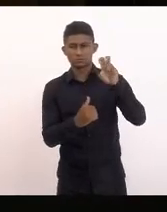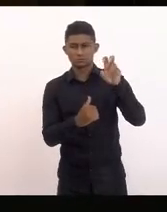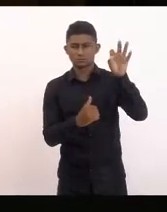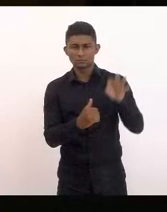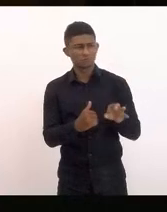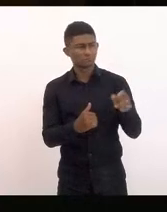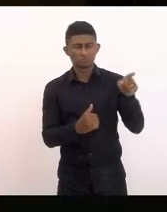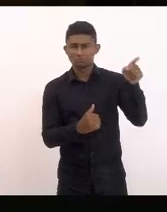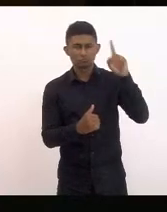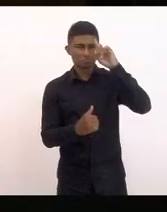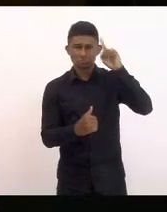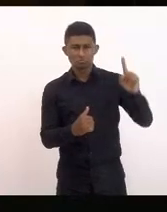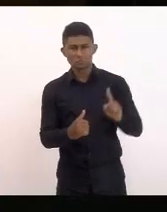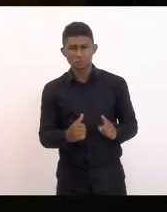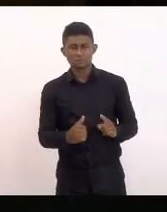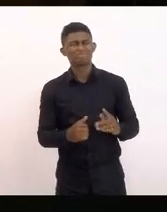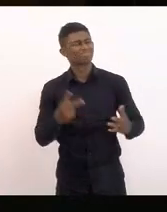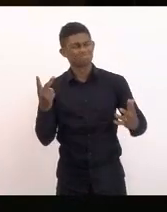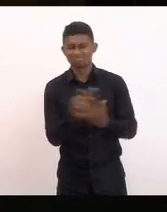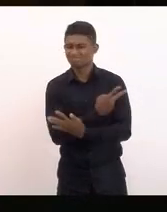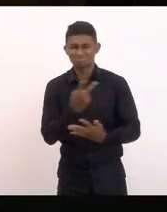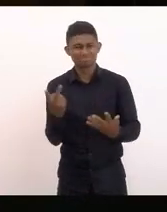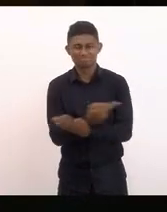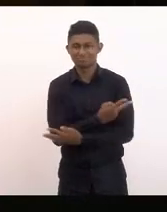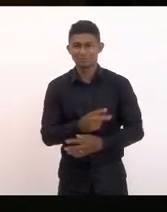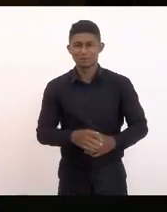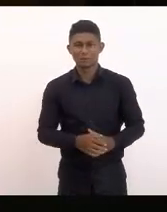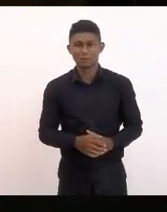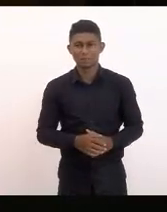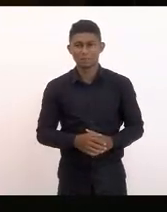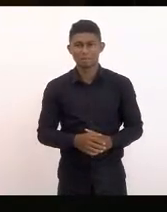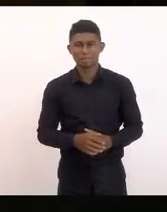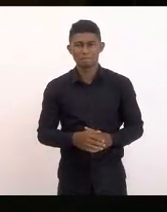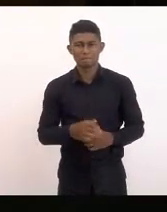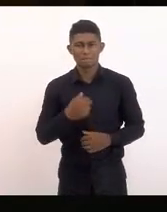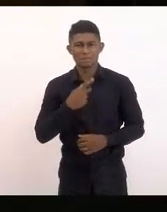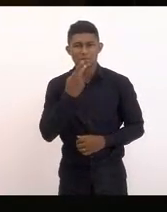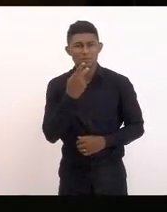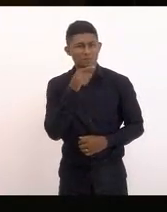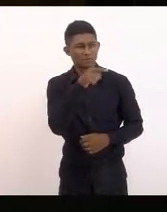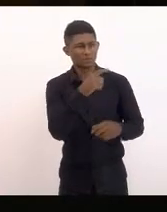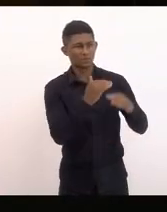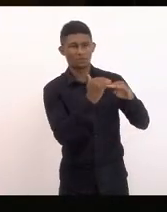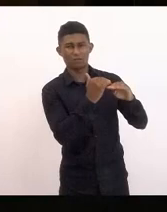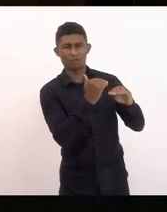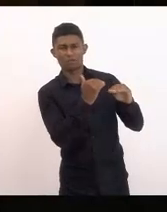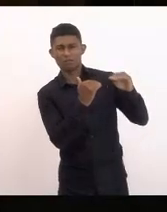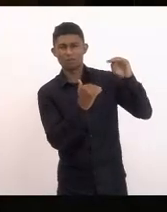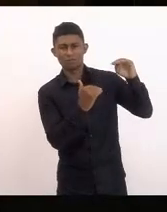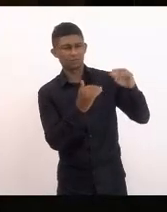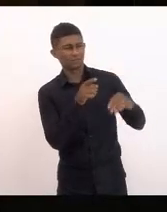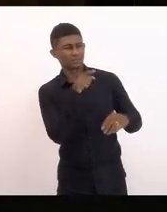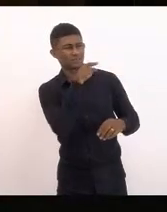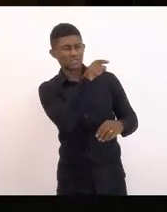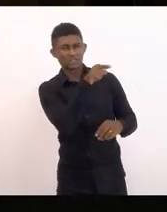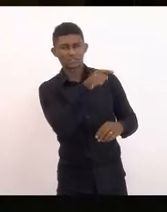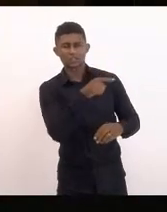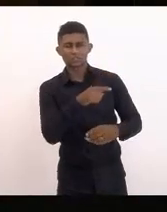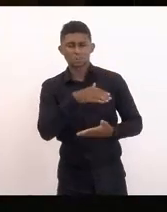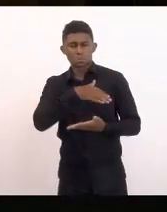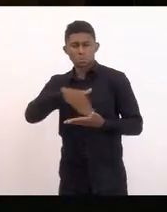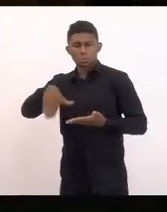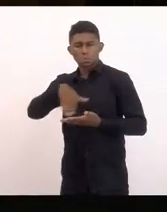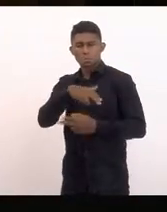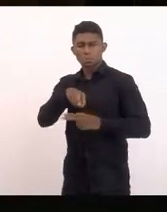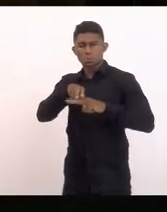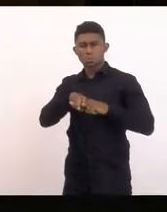95%. Isso aí é um erro que não existe, porque eu não preciso falar que o coronel, essa hora, tá no gabinete dele, está ali. Isso é